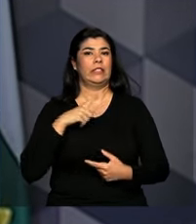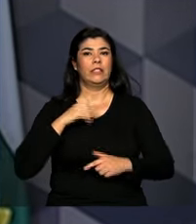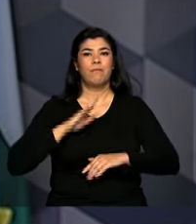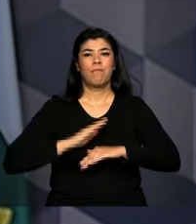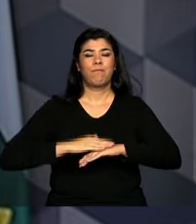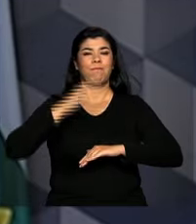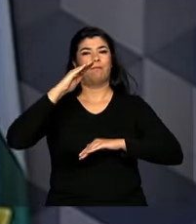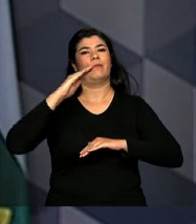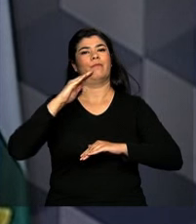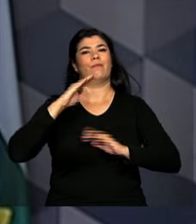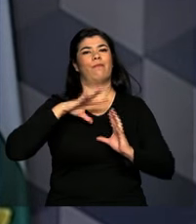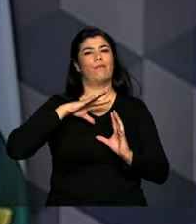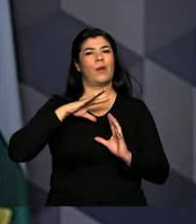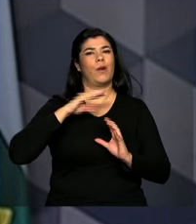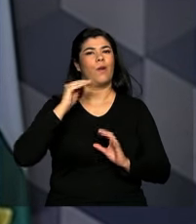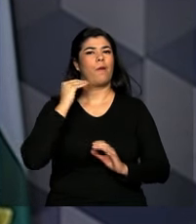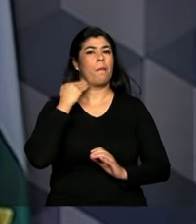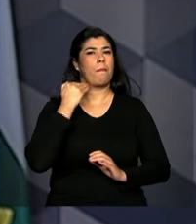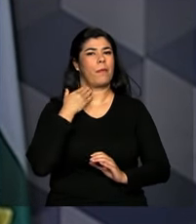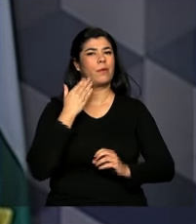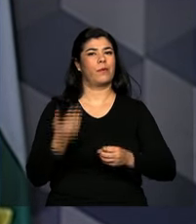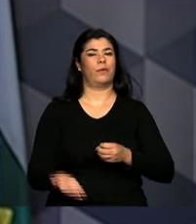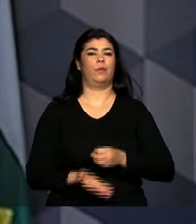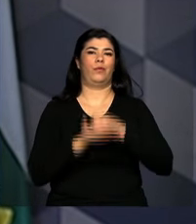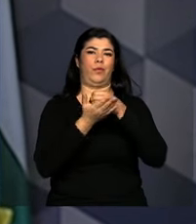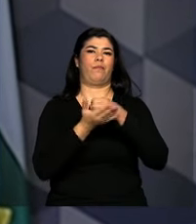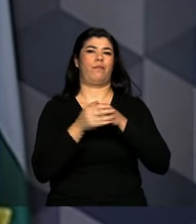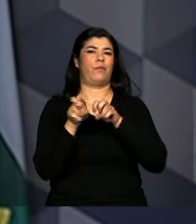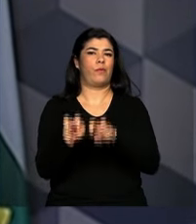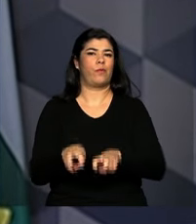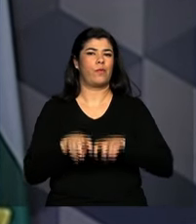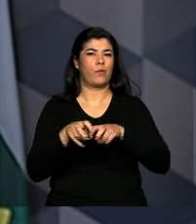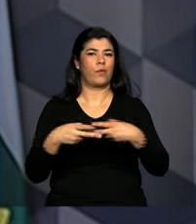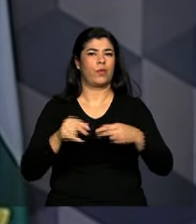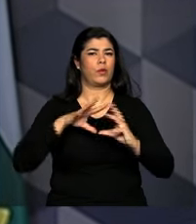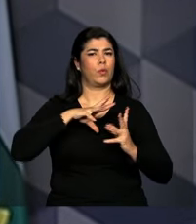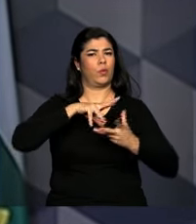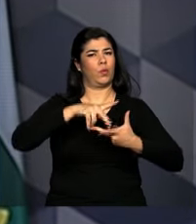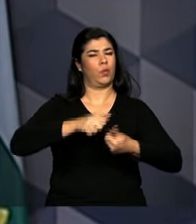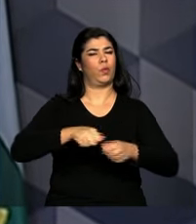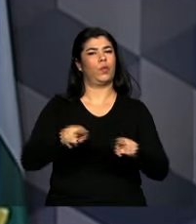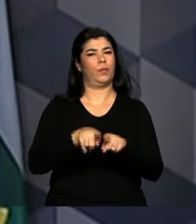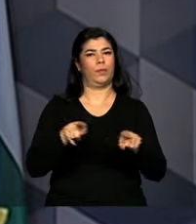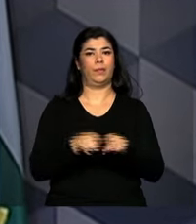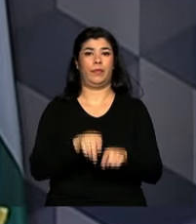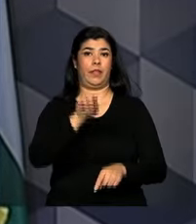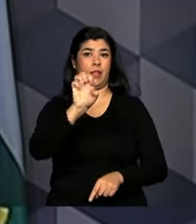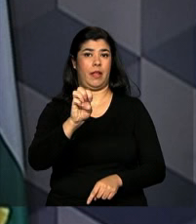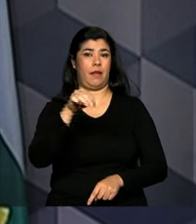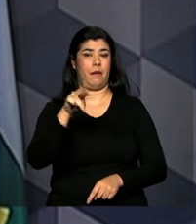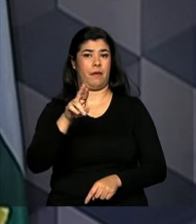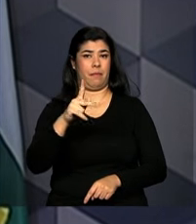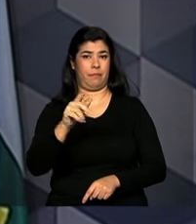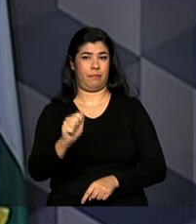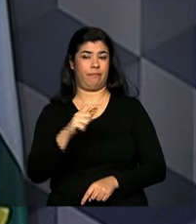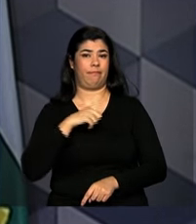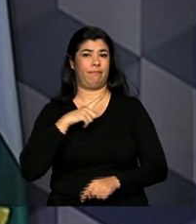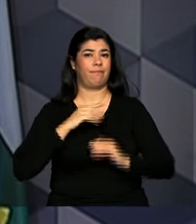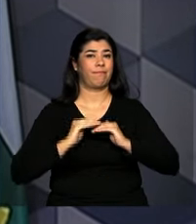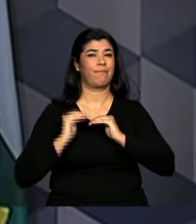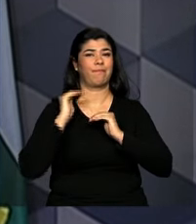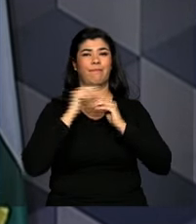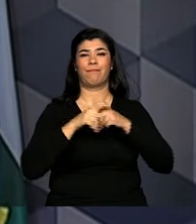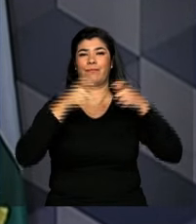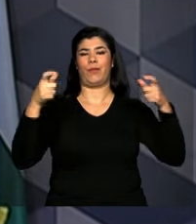banco agrícola do mundo, e a Embrapa, a maior empresa de pesquisa agropecuária do Brasil, tem que